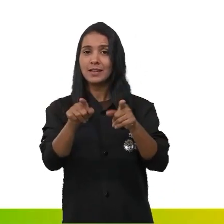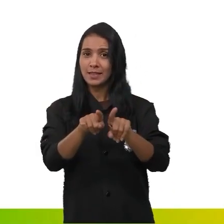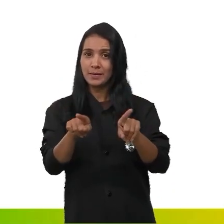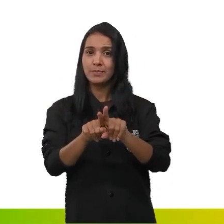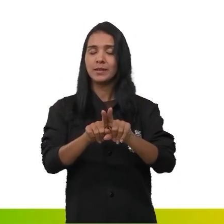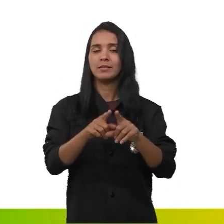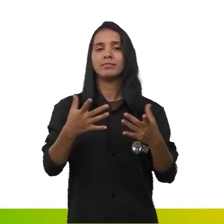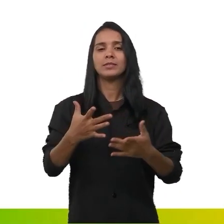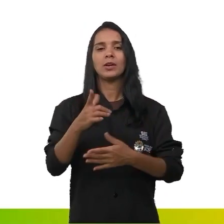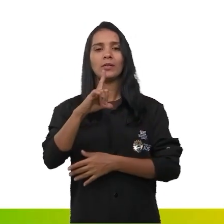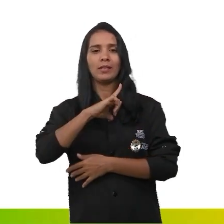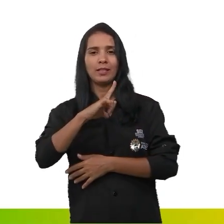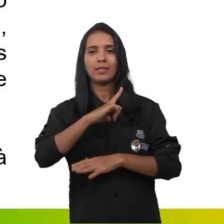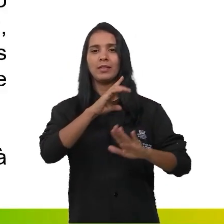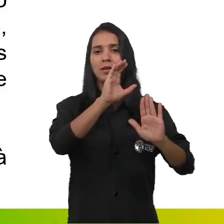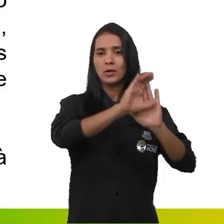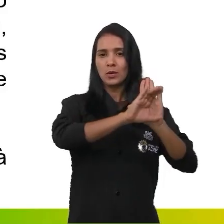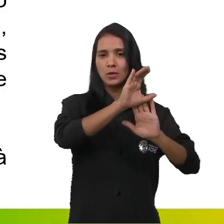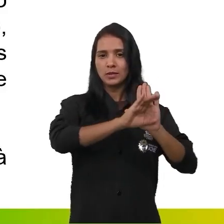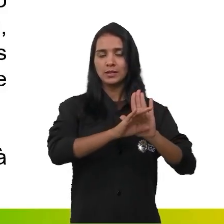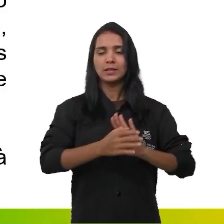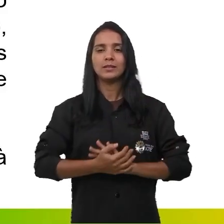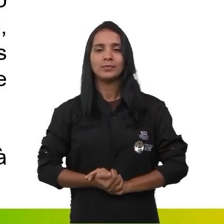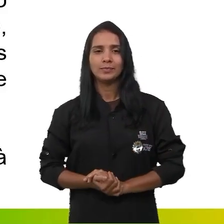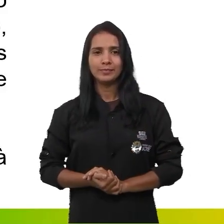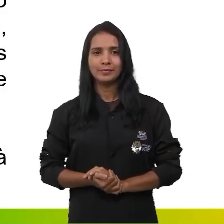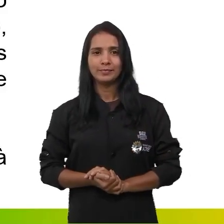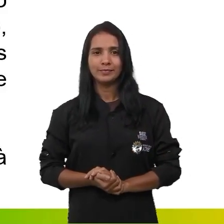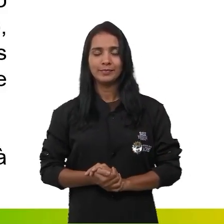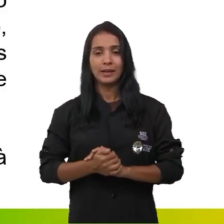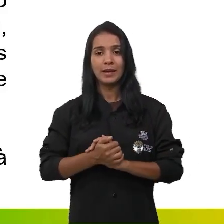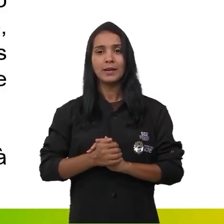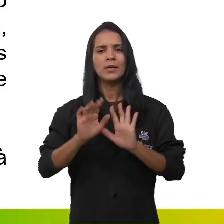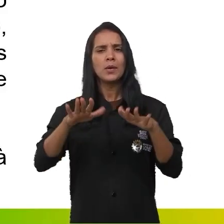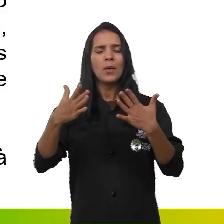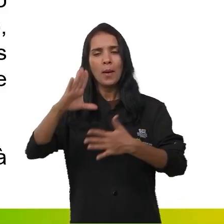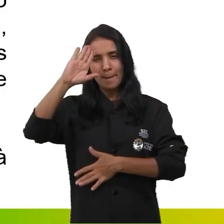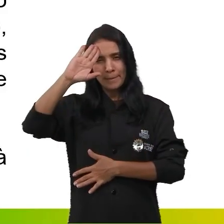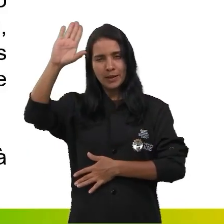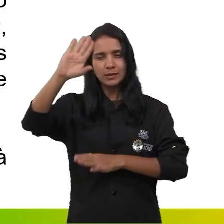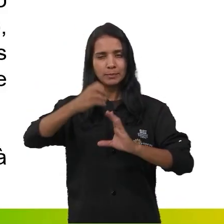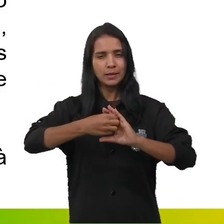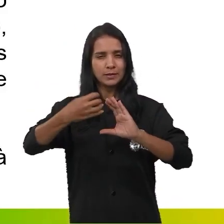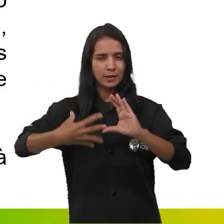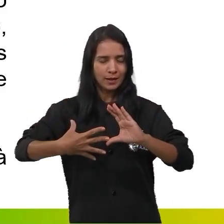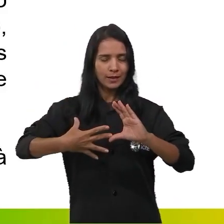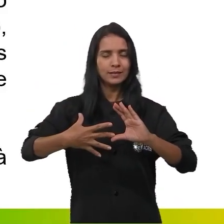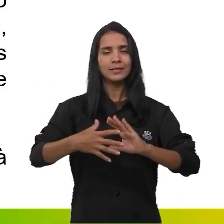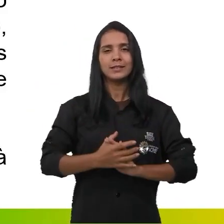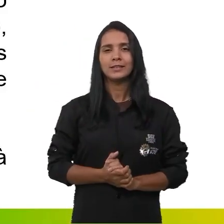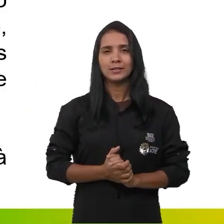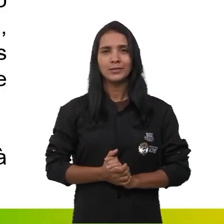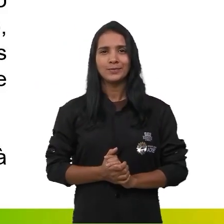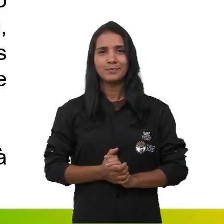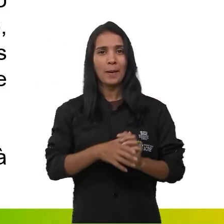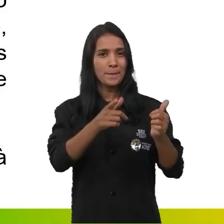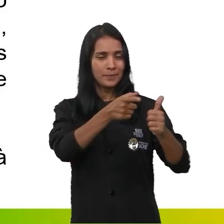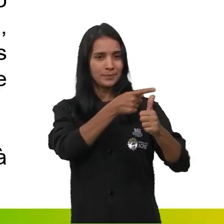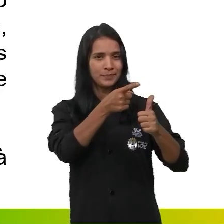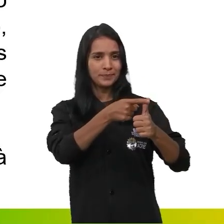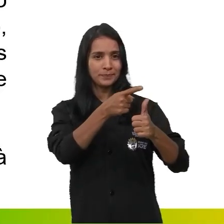o conceito de paternalismo. Principais características do paternalismo.